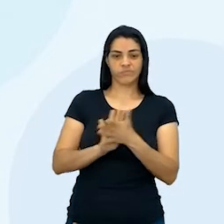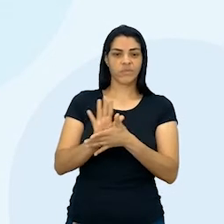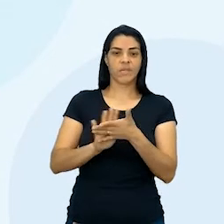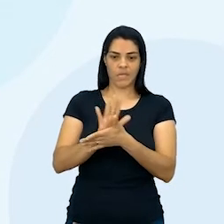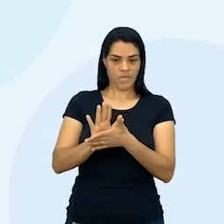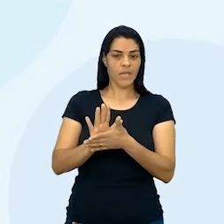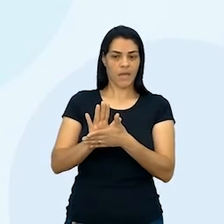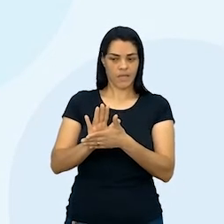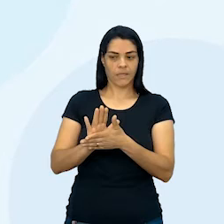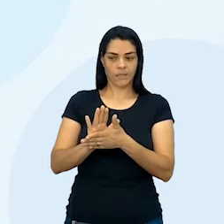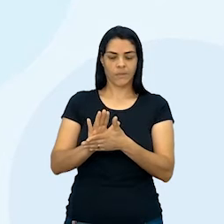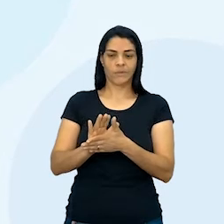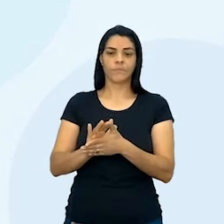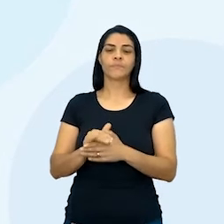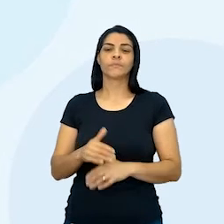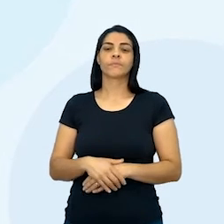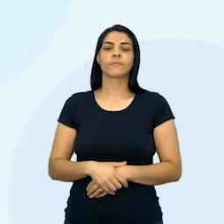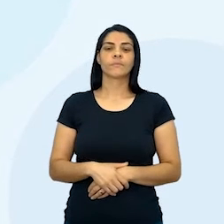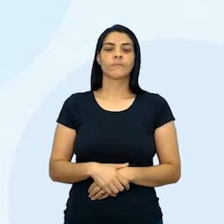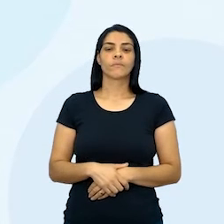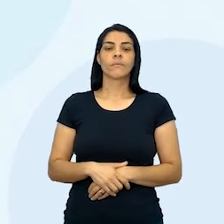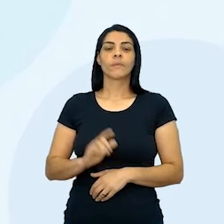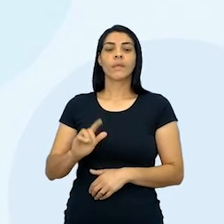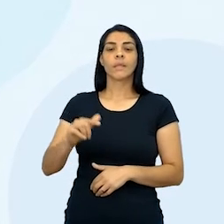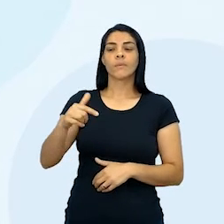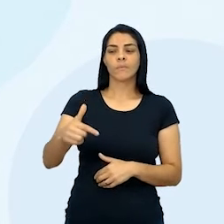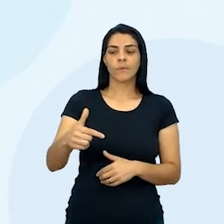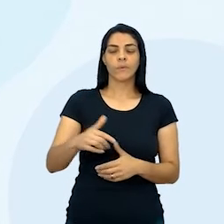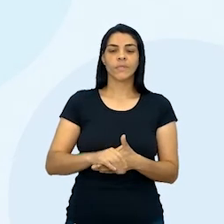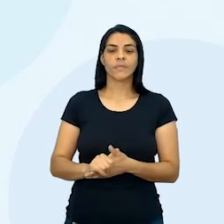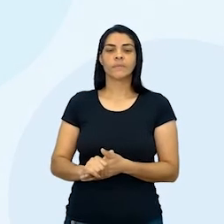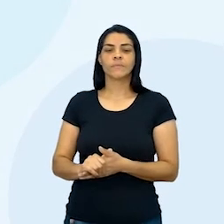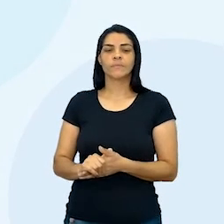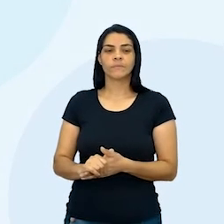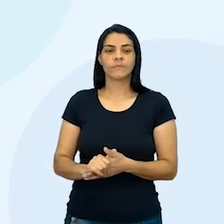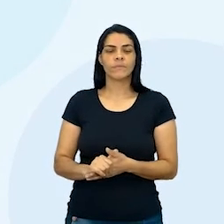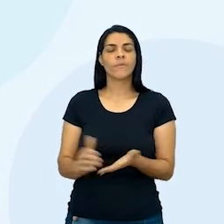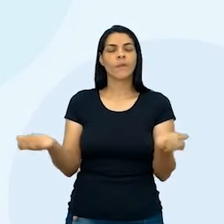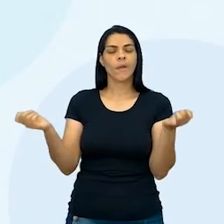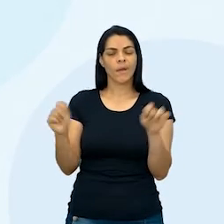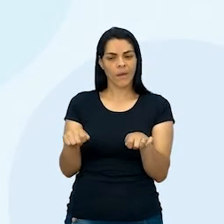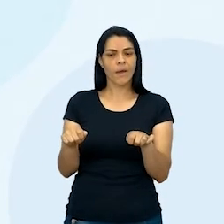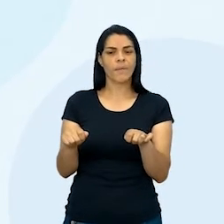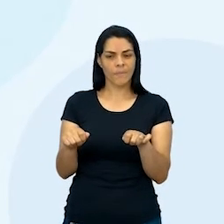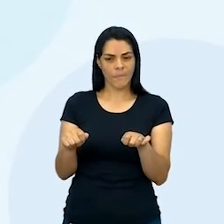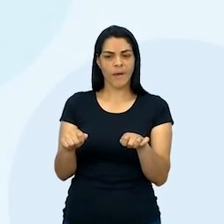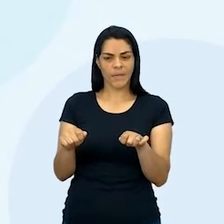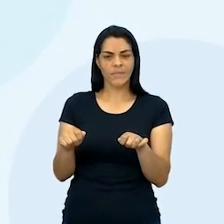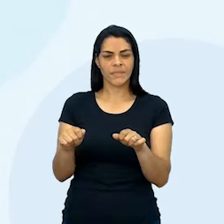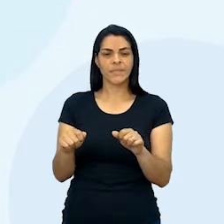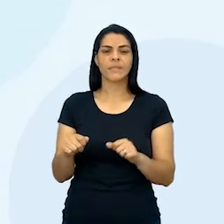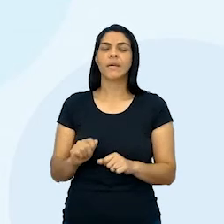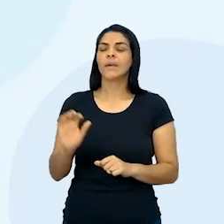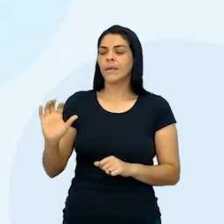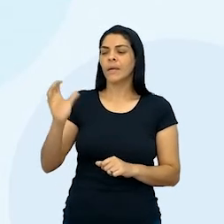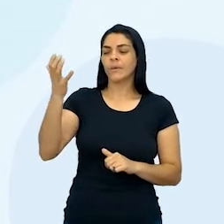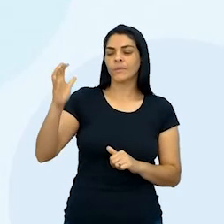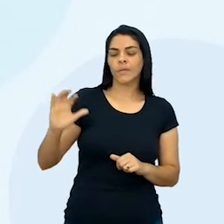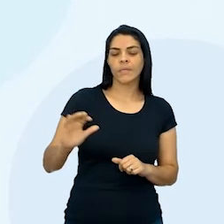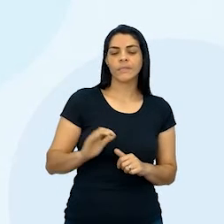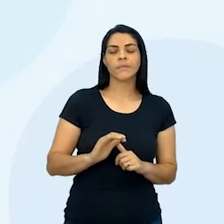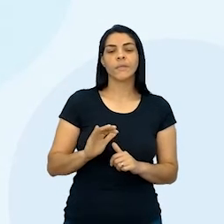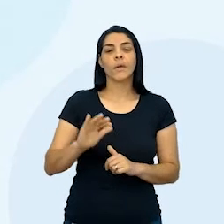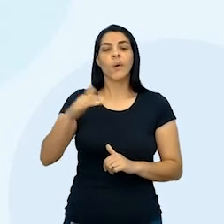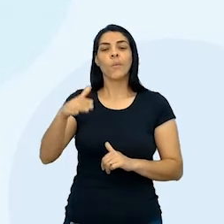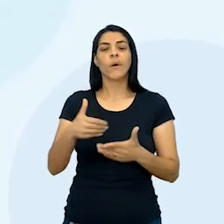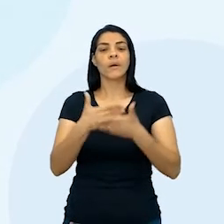logo depois da etapa de se acalmar. Depois, isso é possível e acontece quando nós buscamos a melhor